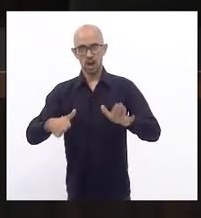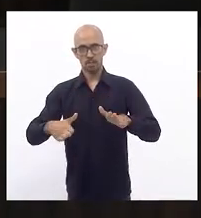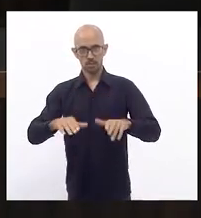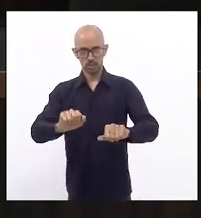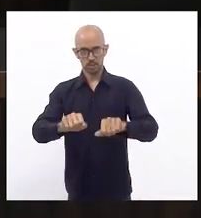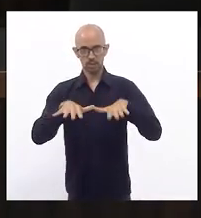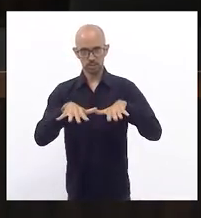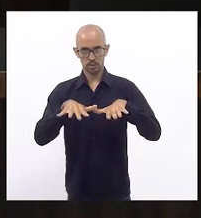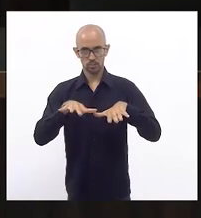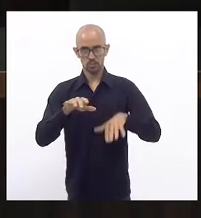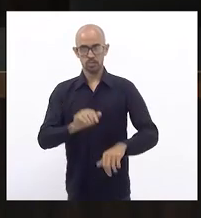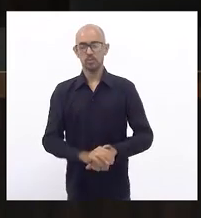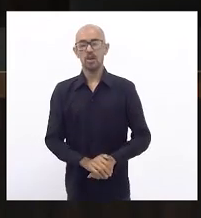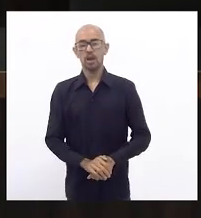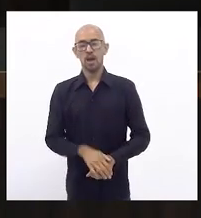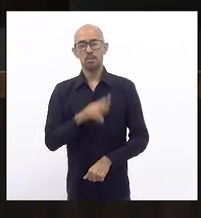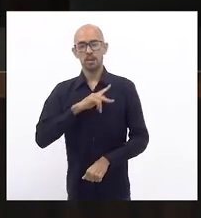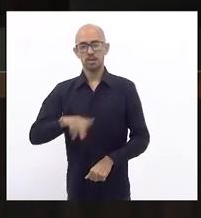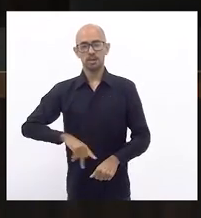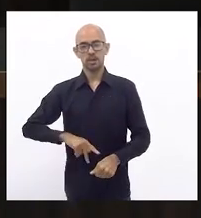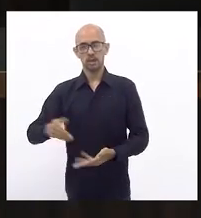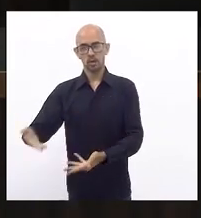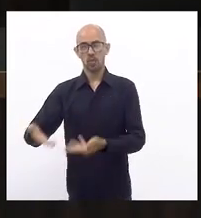sessão. A presidência convida